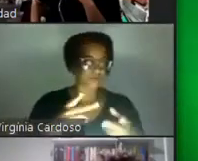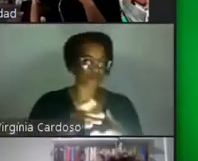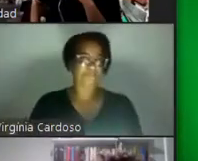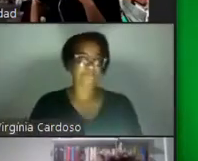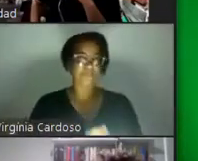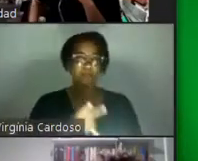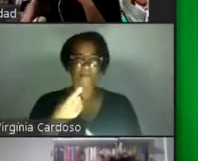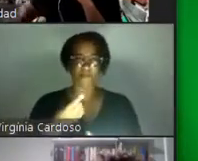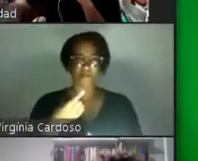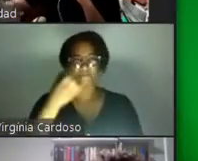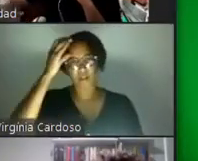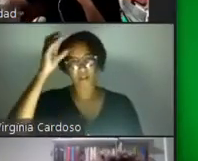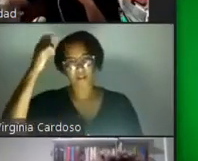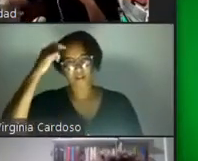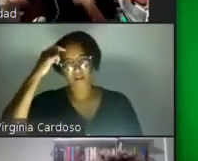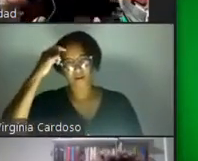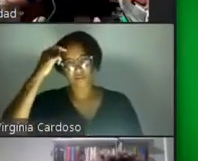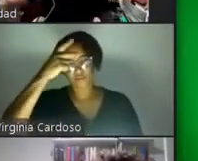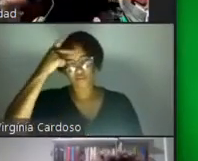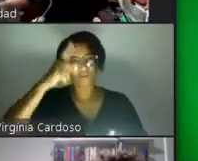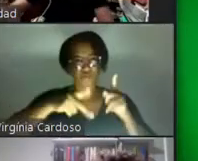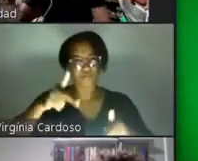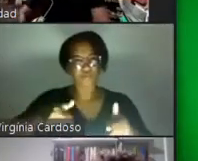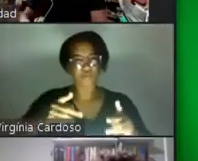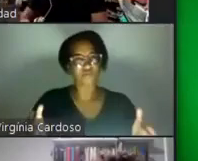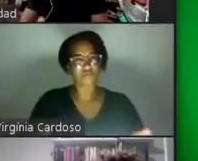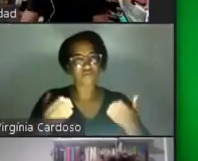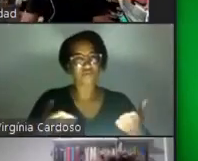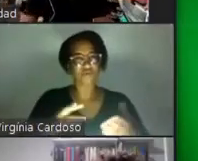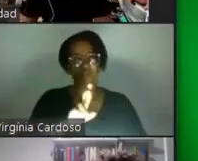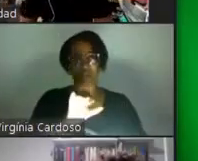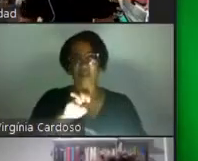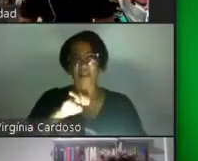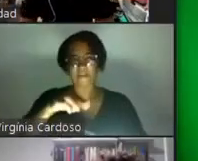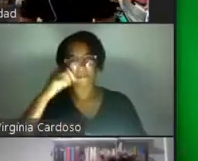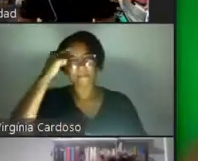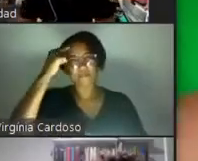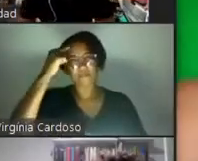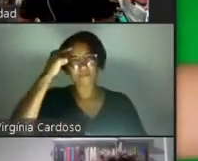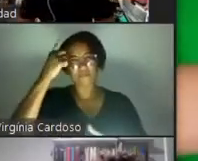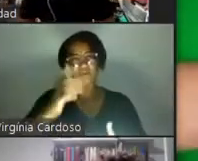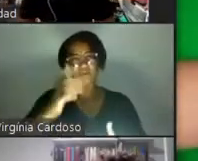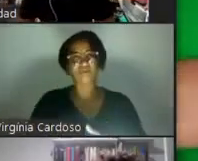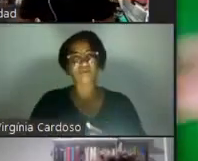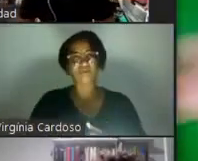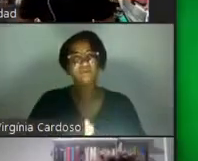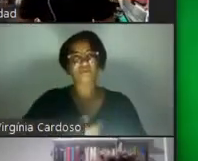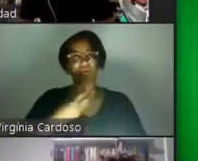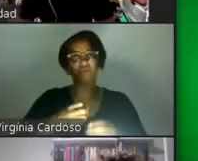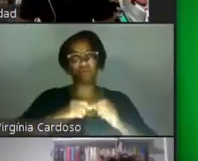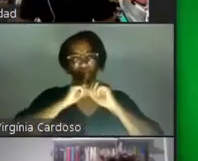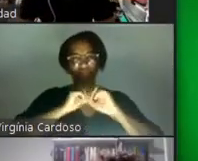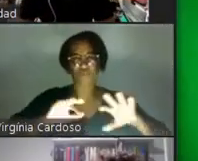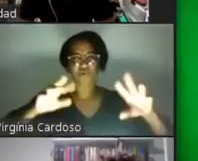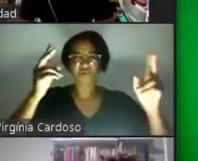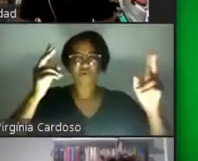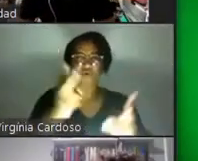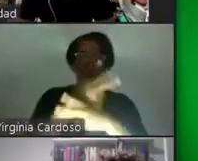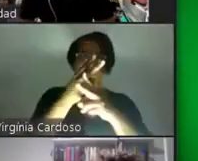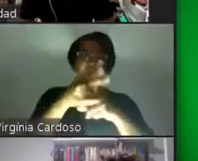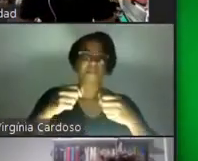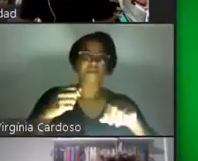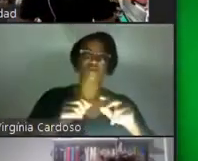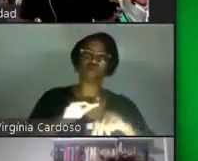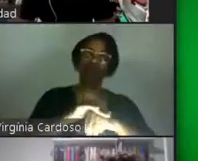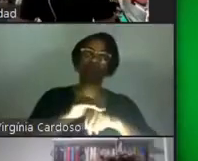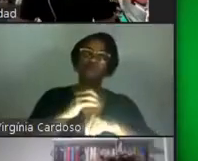cultura popular, para investir nas rimas do pensamento e estender essa poesia pelo vento, basta uma prosa boa a se